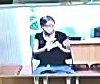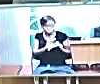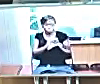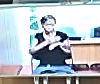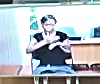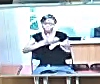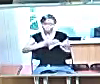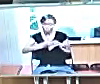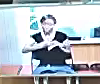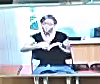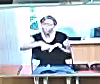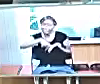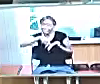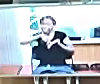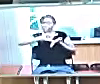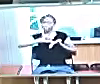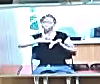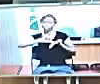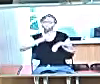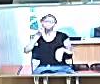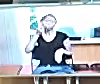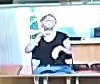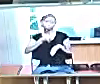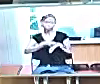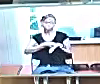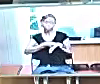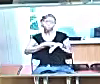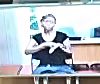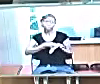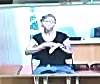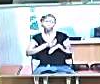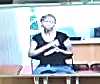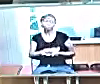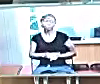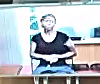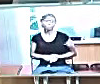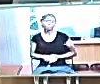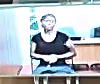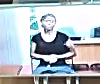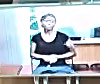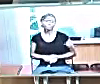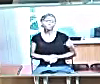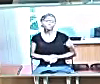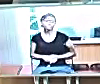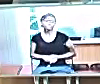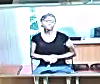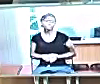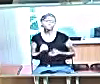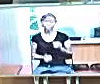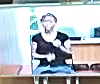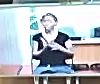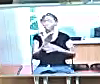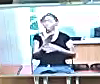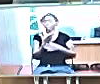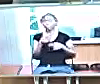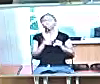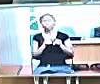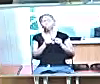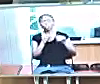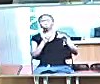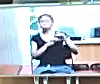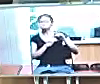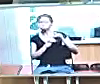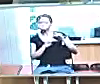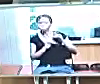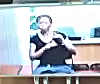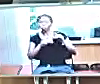juntos aos devedores medalha na dívida ativa do estado a criação de fundos imobiliários também iniciativa